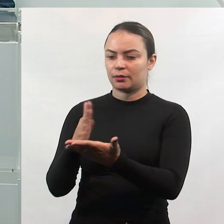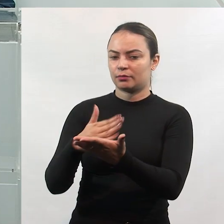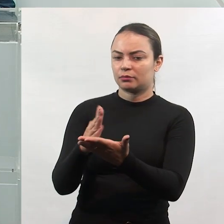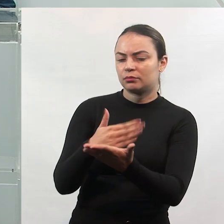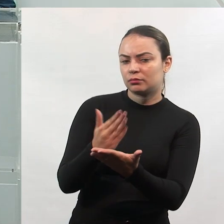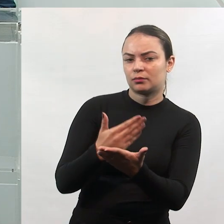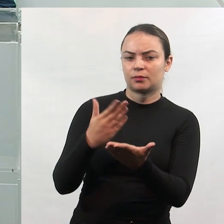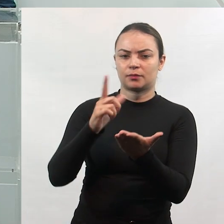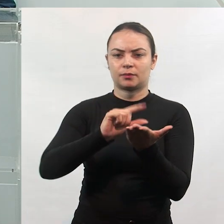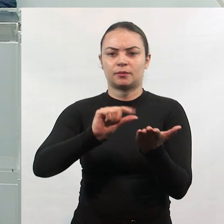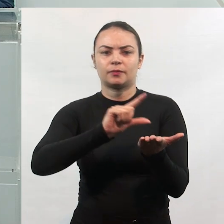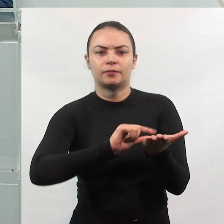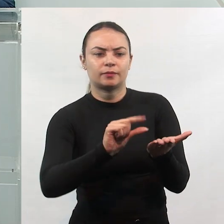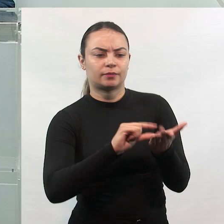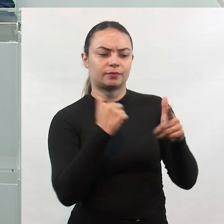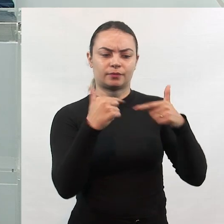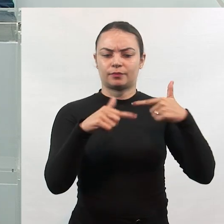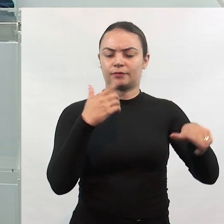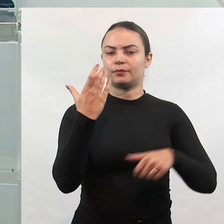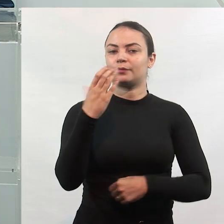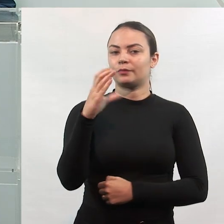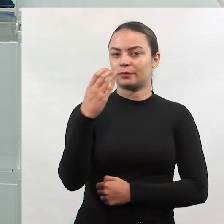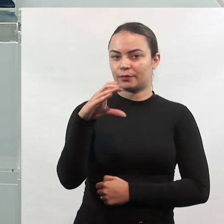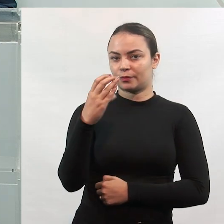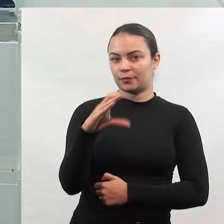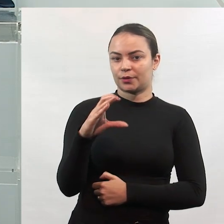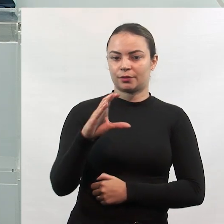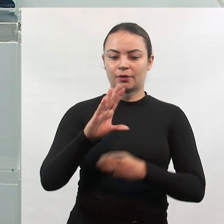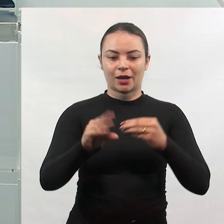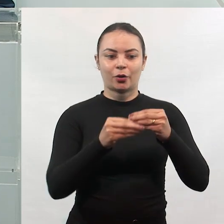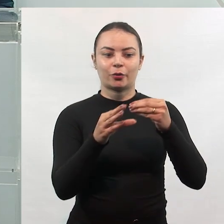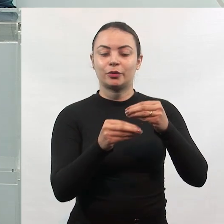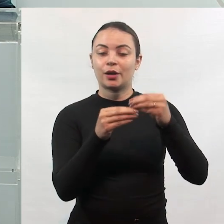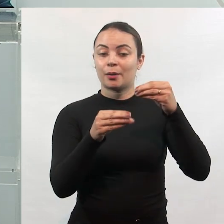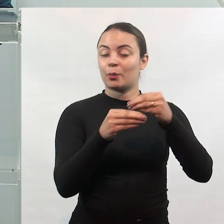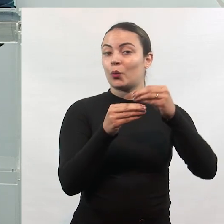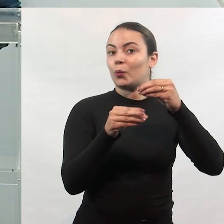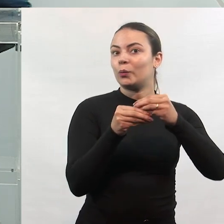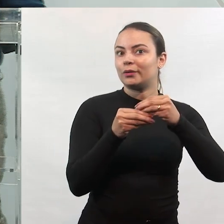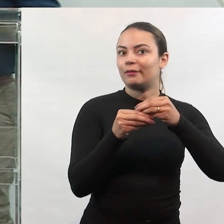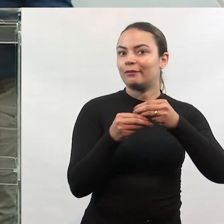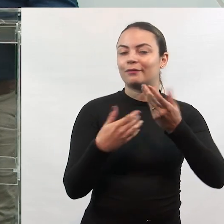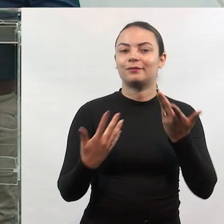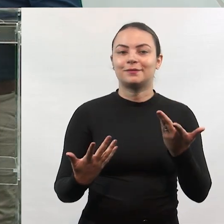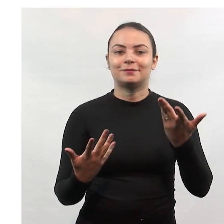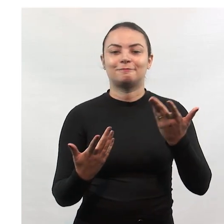processo de abordagem teórica relacionada com esse tema, tá?